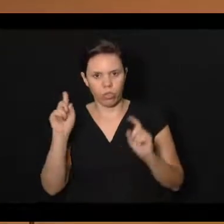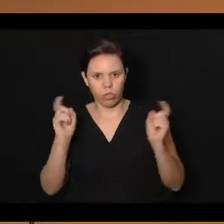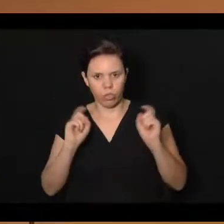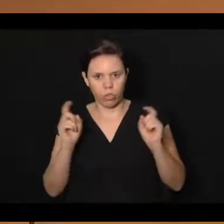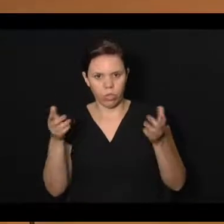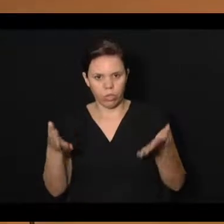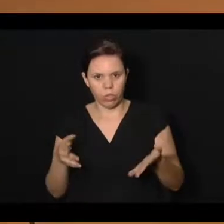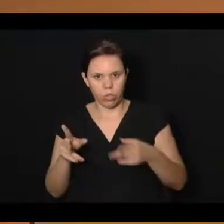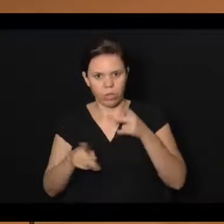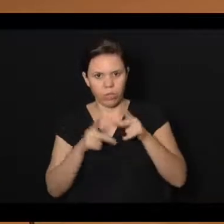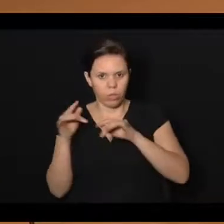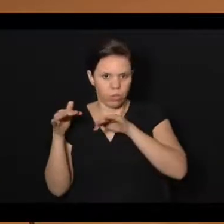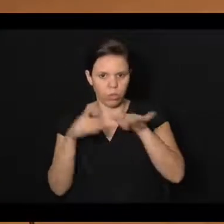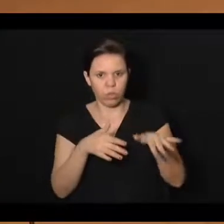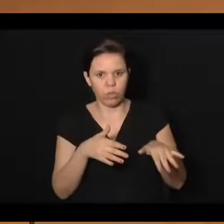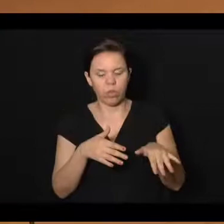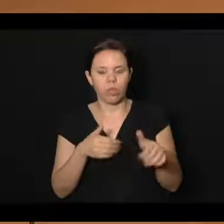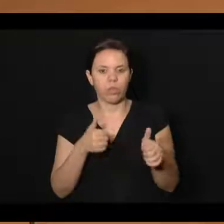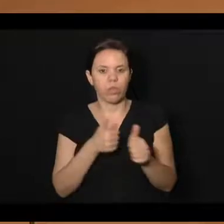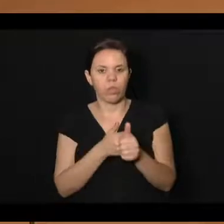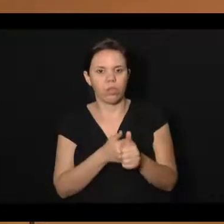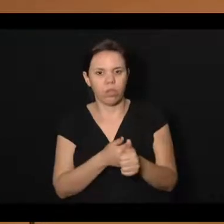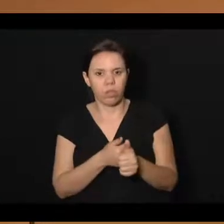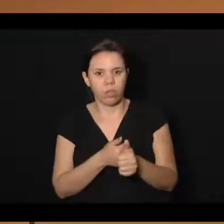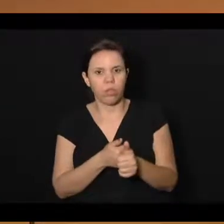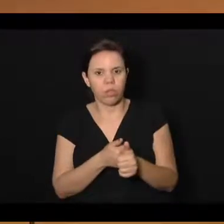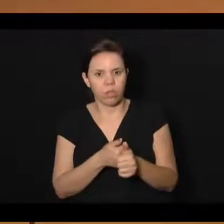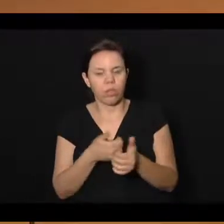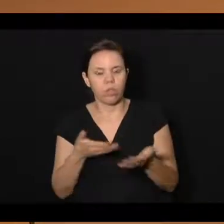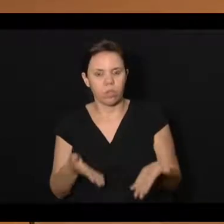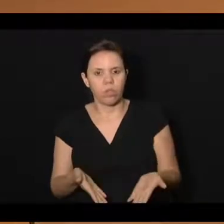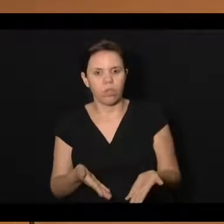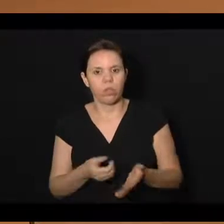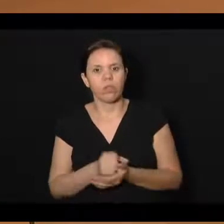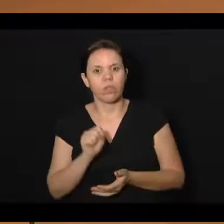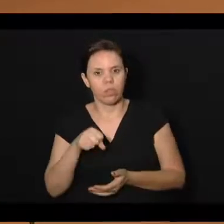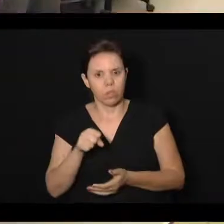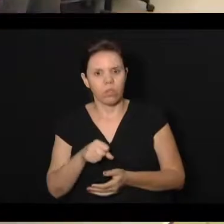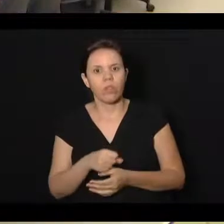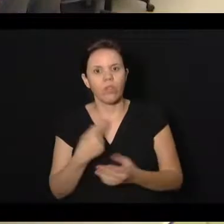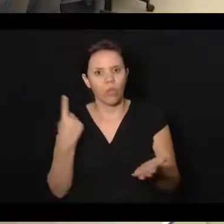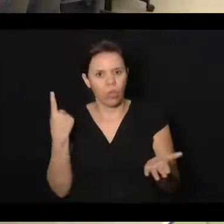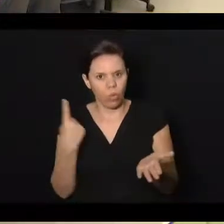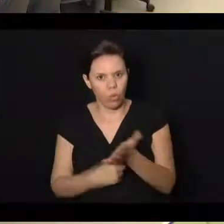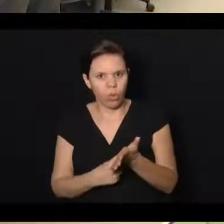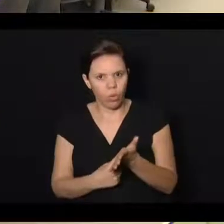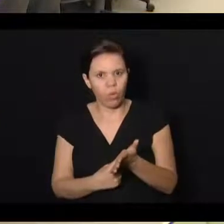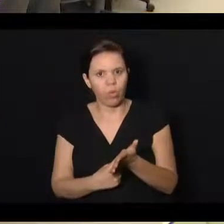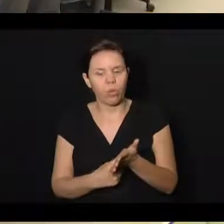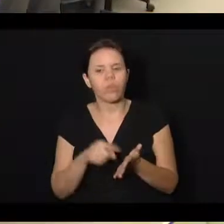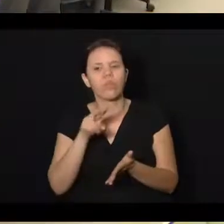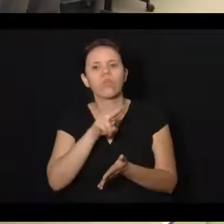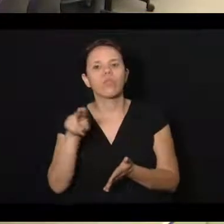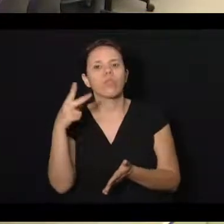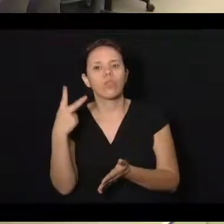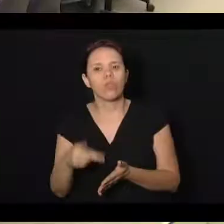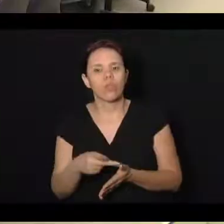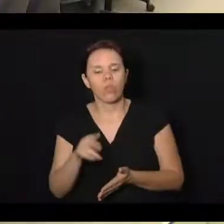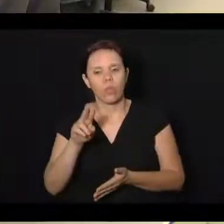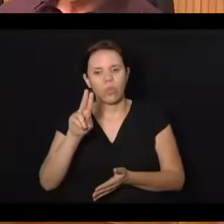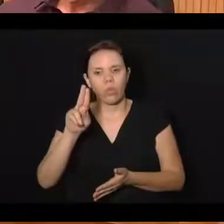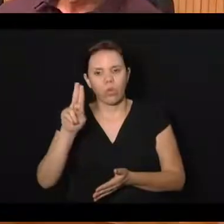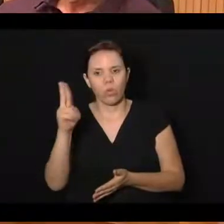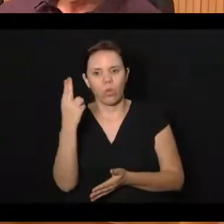população e os trabalhadores pudessem está compondo no essencial nós vamos combinar o seguinte fugiu seu nome e só o beto